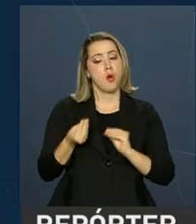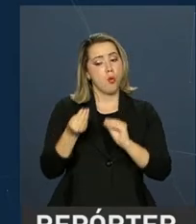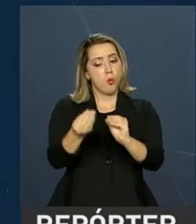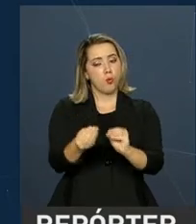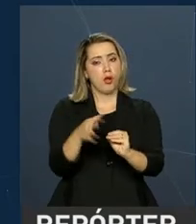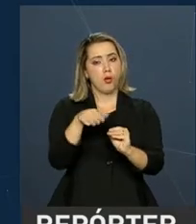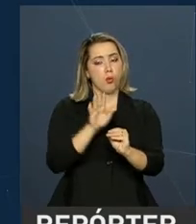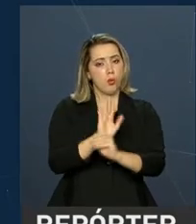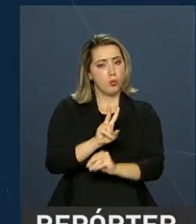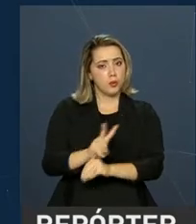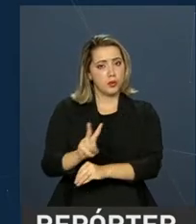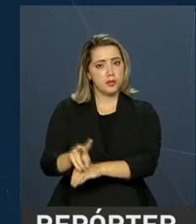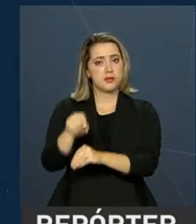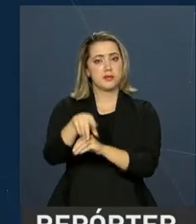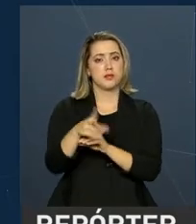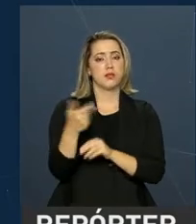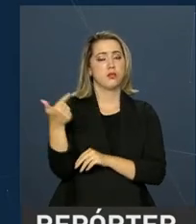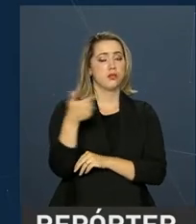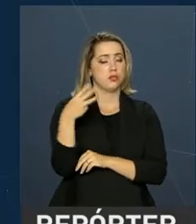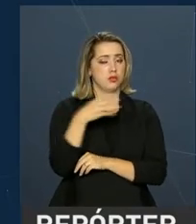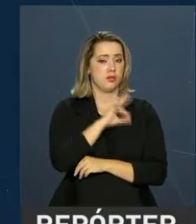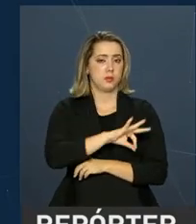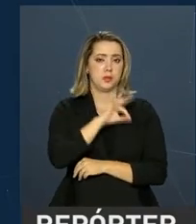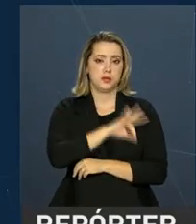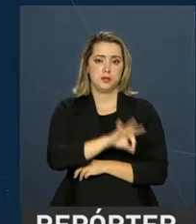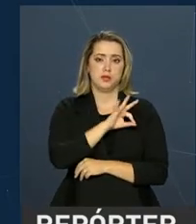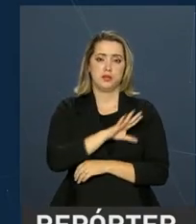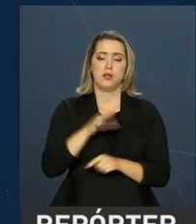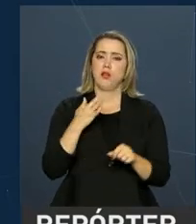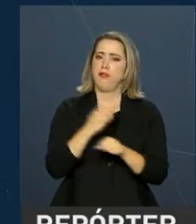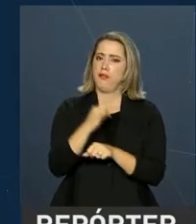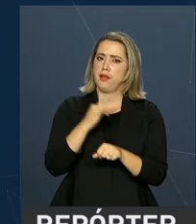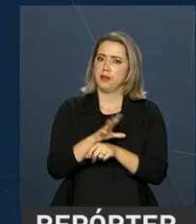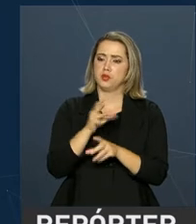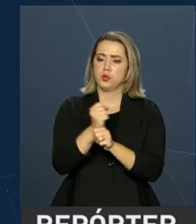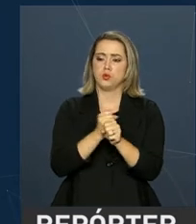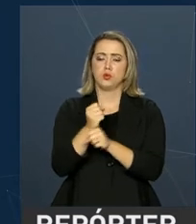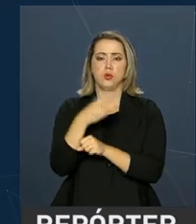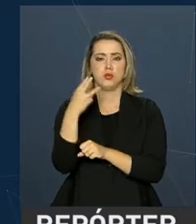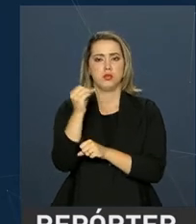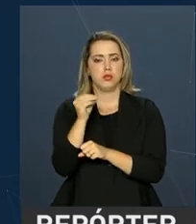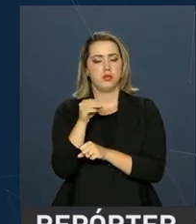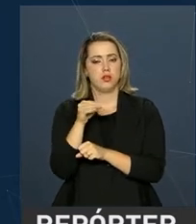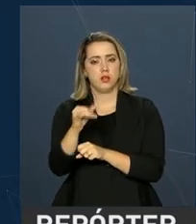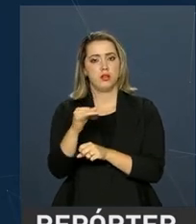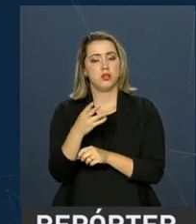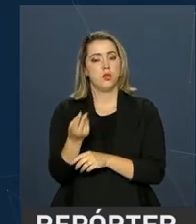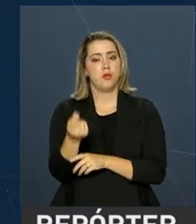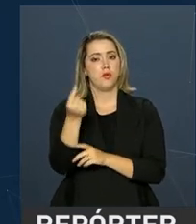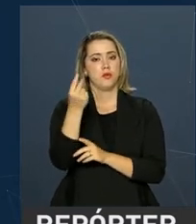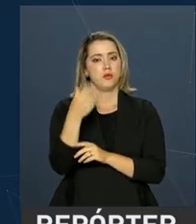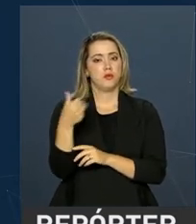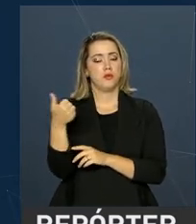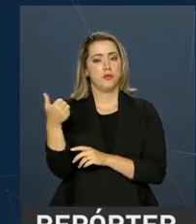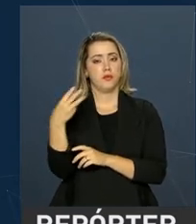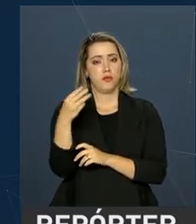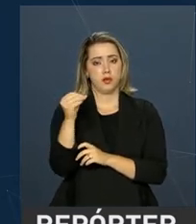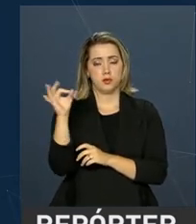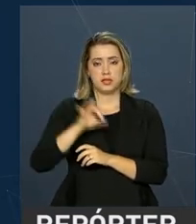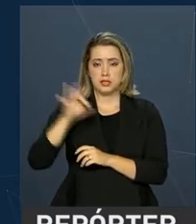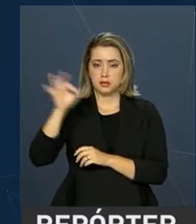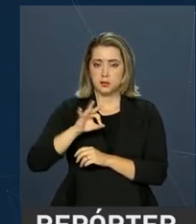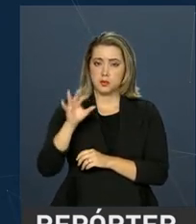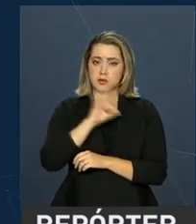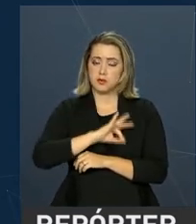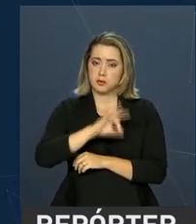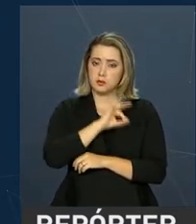garantidos 13º salário, férias remuneradas anuais de 30 dias, com valor correspondente a 30% do